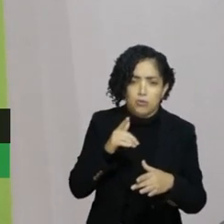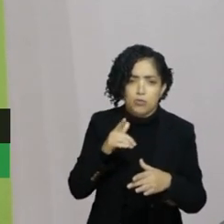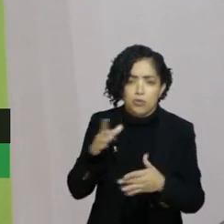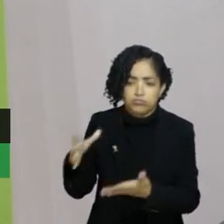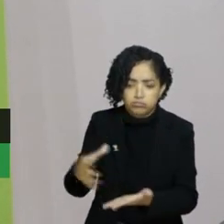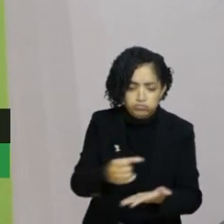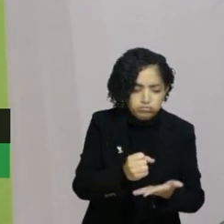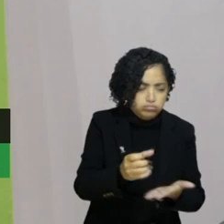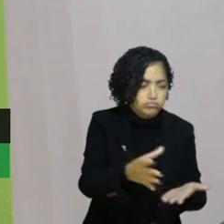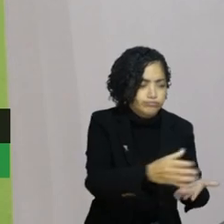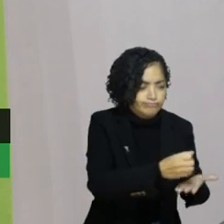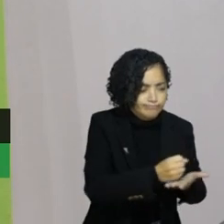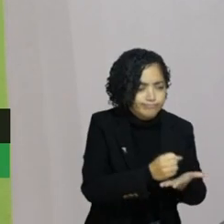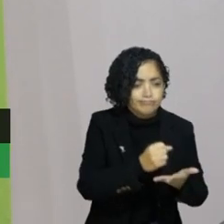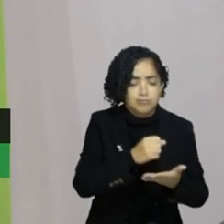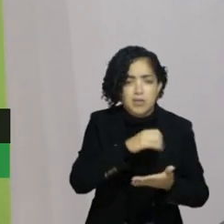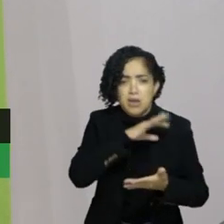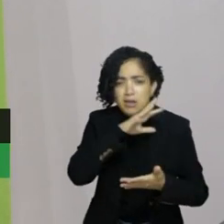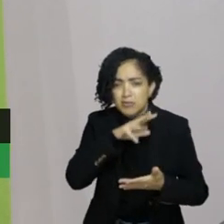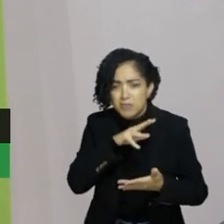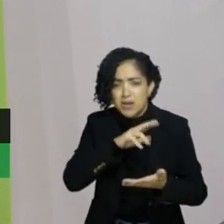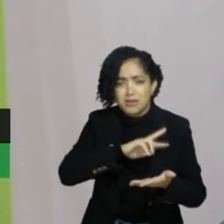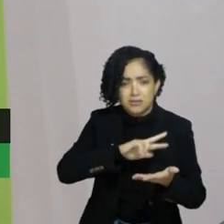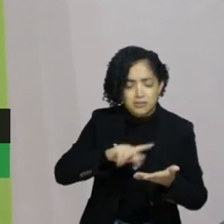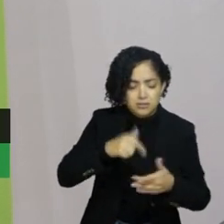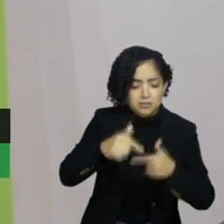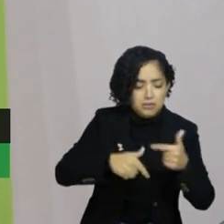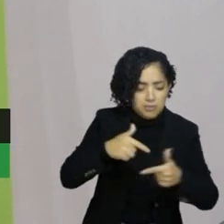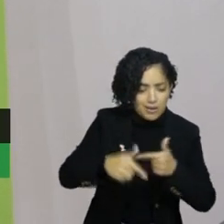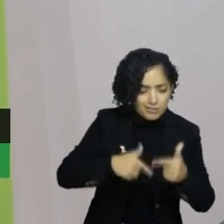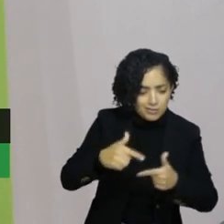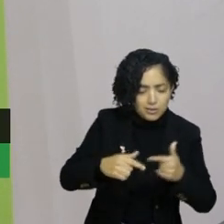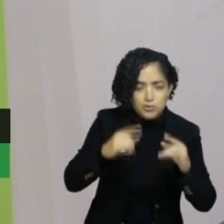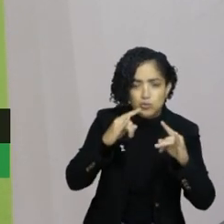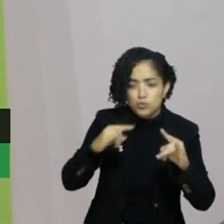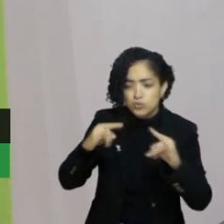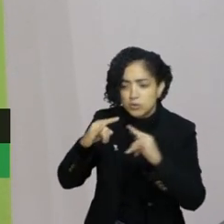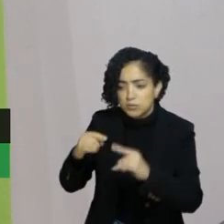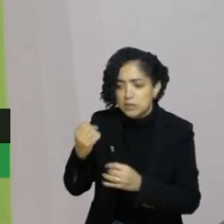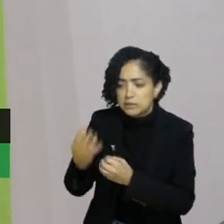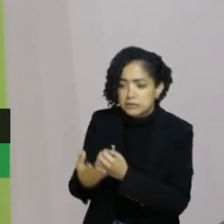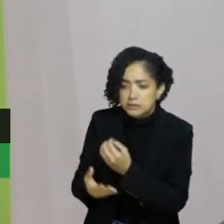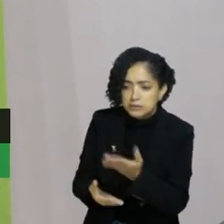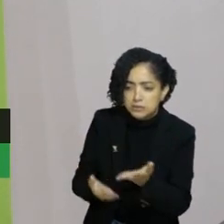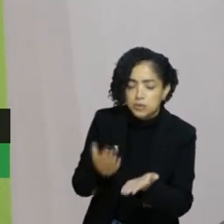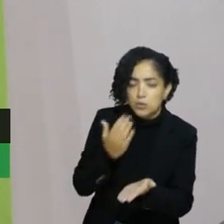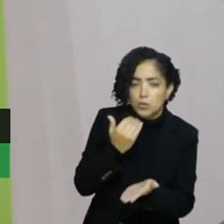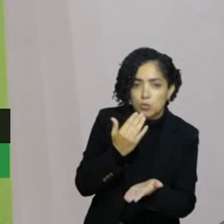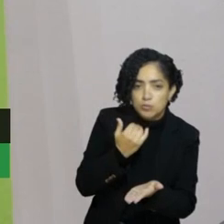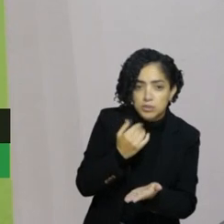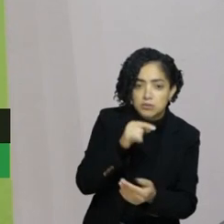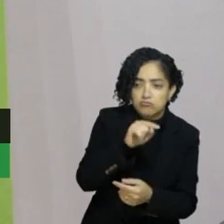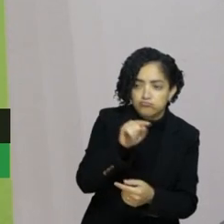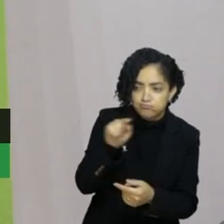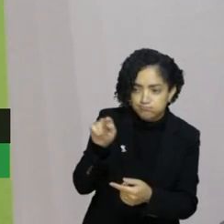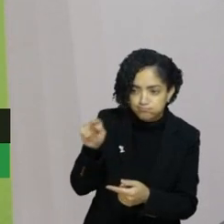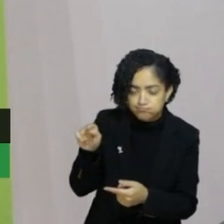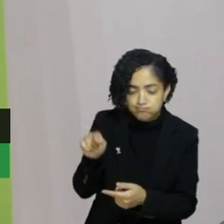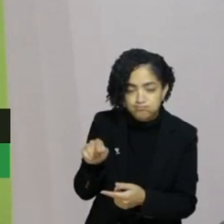pessoas, resgatando animais, trabalhando nos abrigos e entregando os alimentos na ponta da ponta.